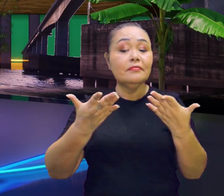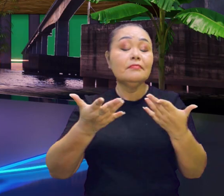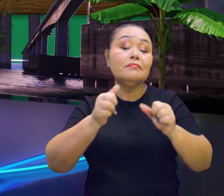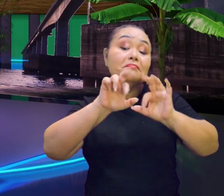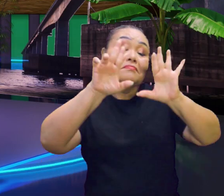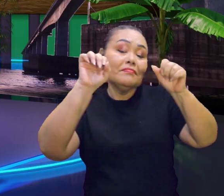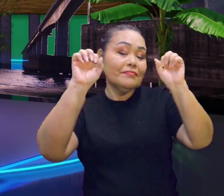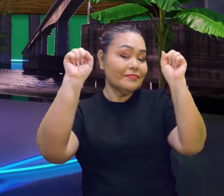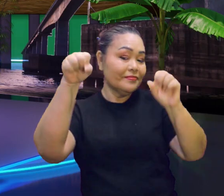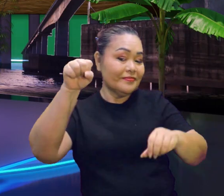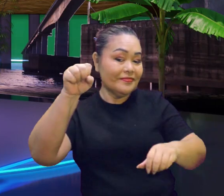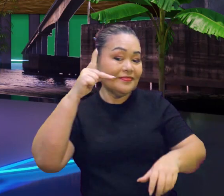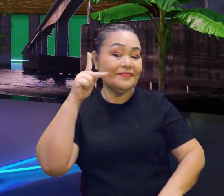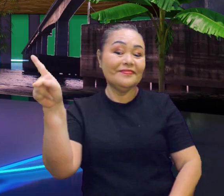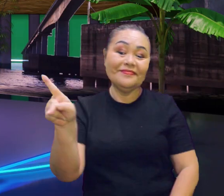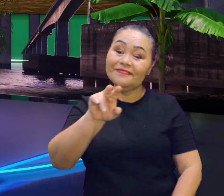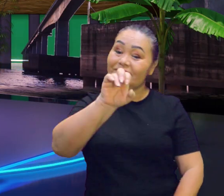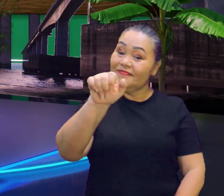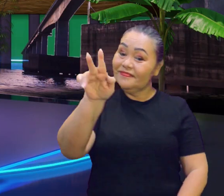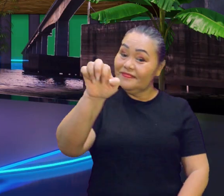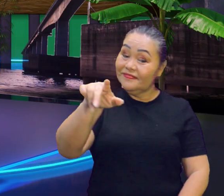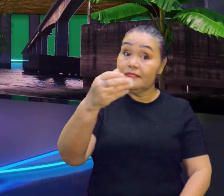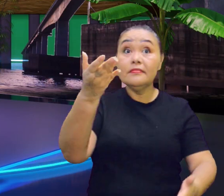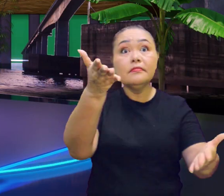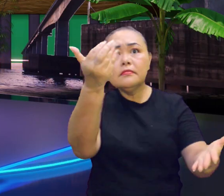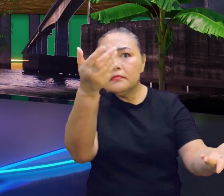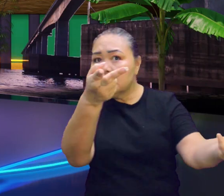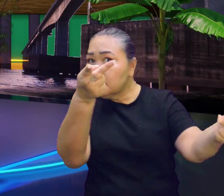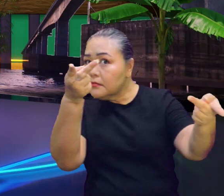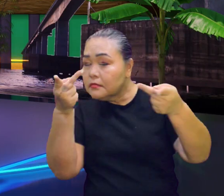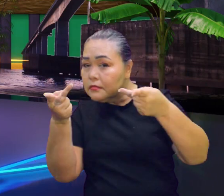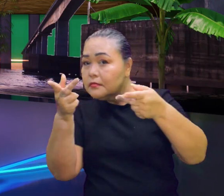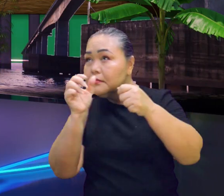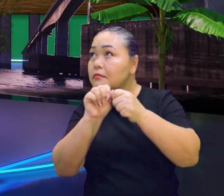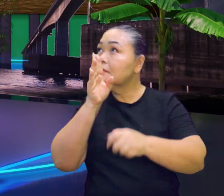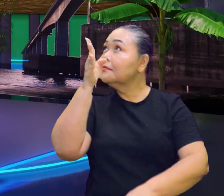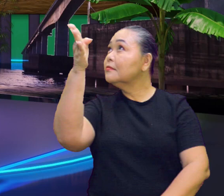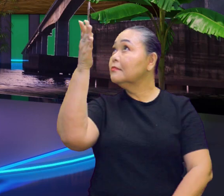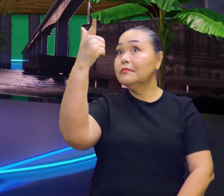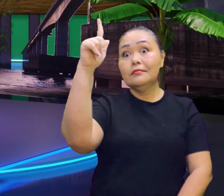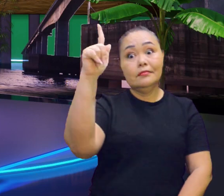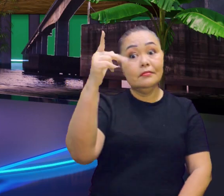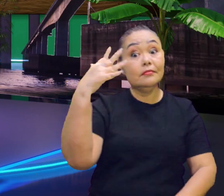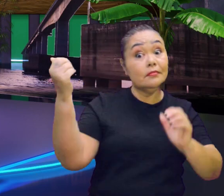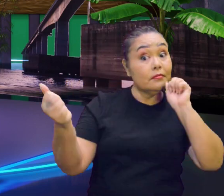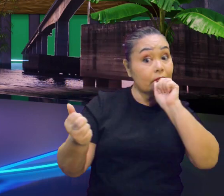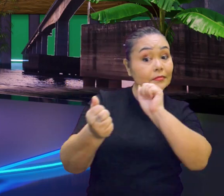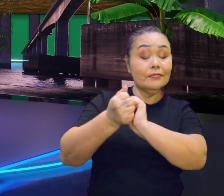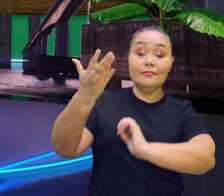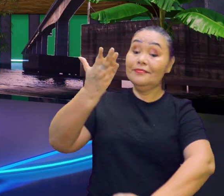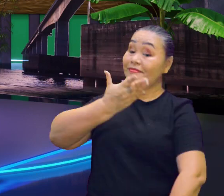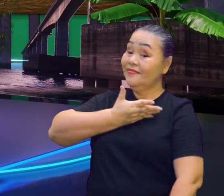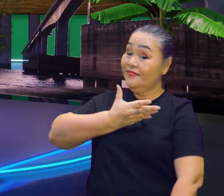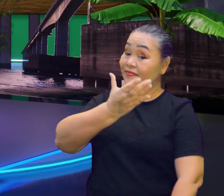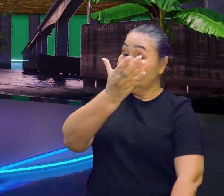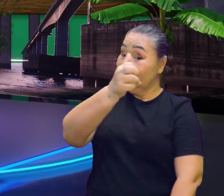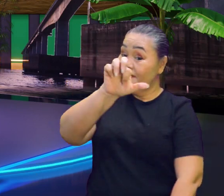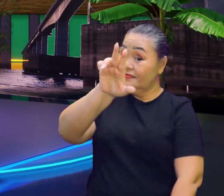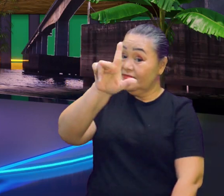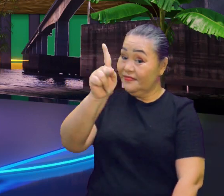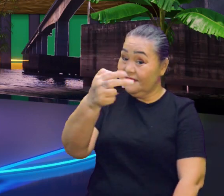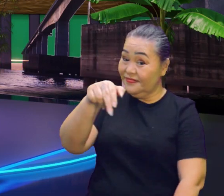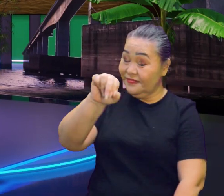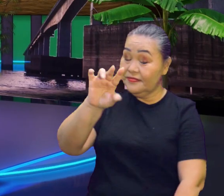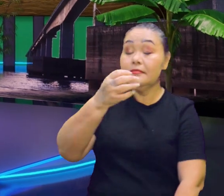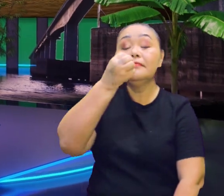que sim, professor Jorginho na área, convidando você para mais uma viagem geográfica, juntamente com meu amigo Carlinhos. Não é isso,